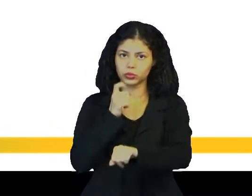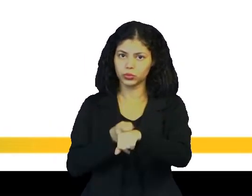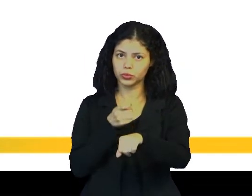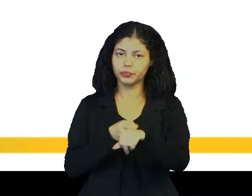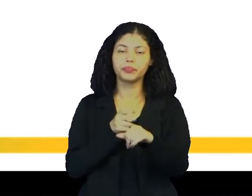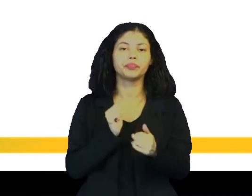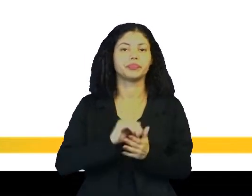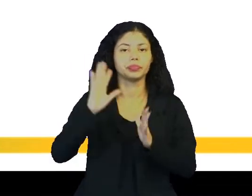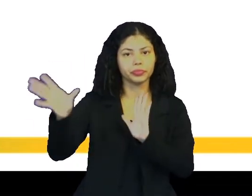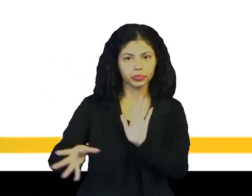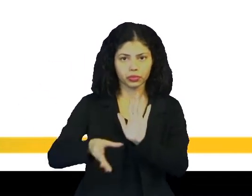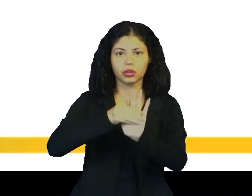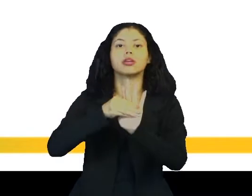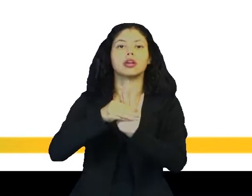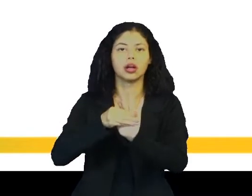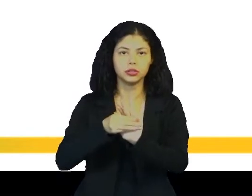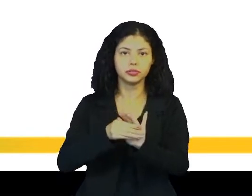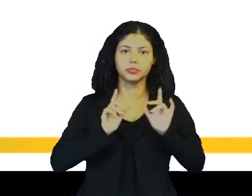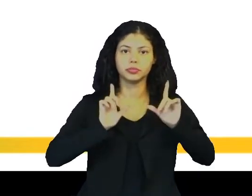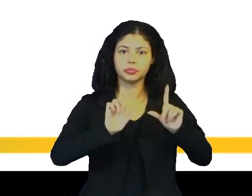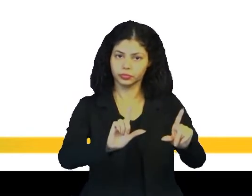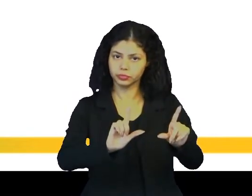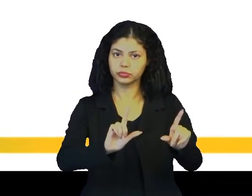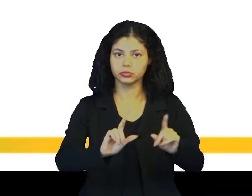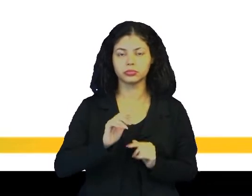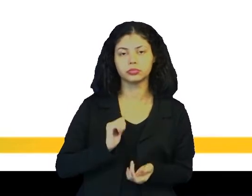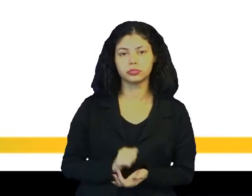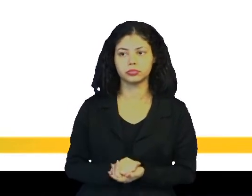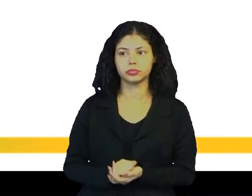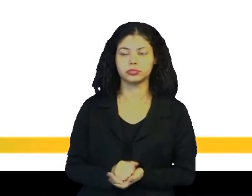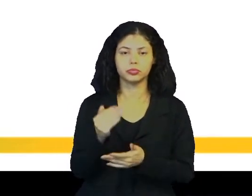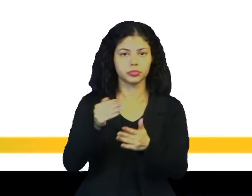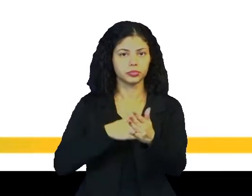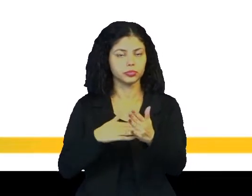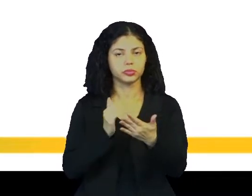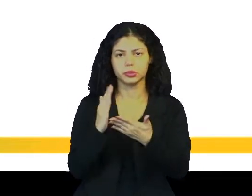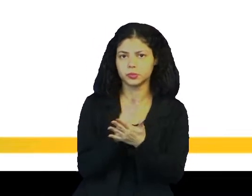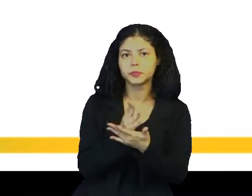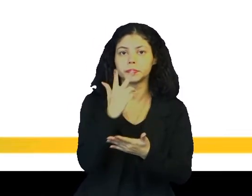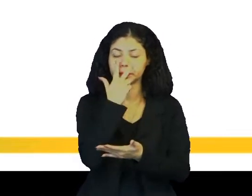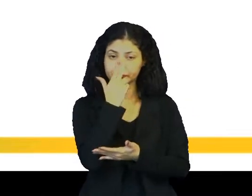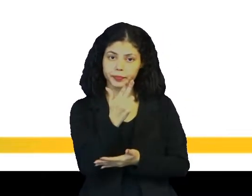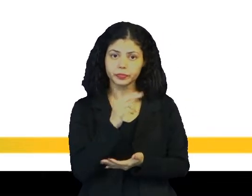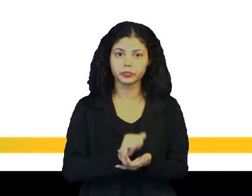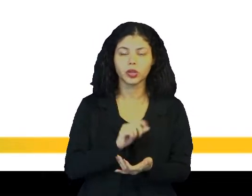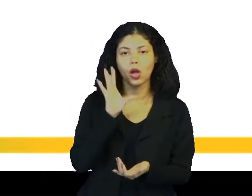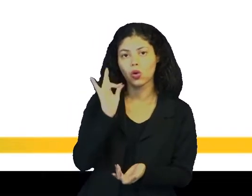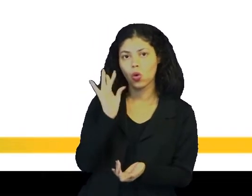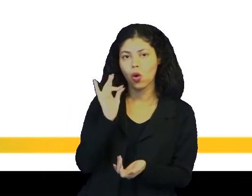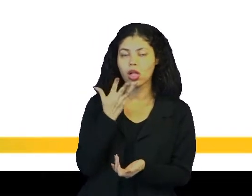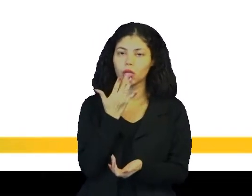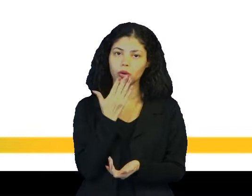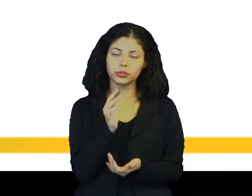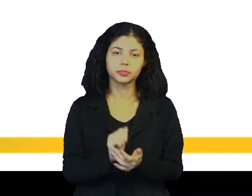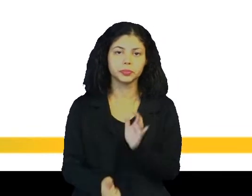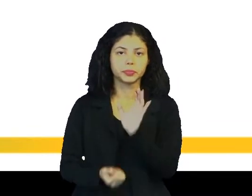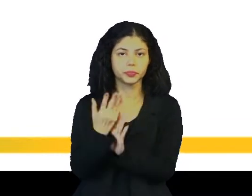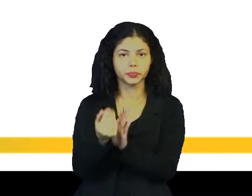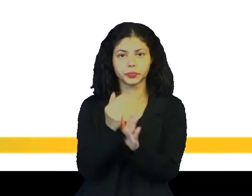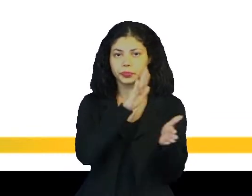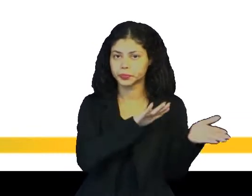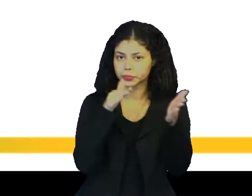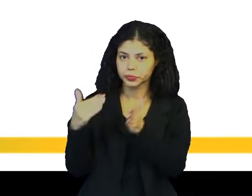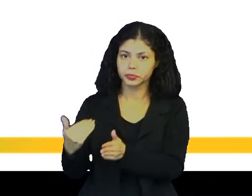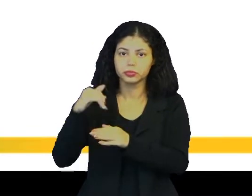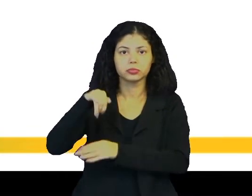seguida, se aplicava a tinta sobre a placa de gesso. Essa tinta era algo parecido com cola colorida e produzida a partir